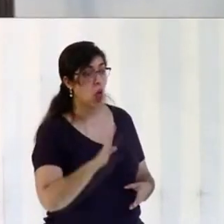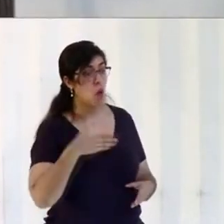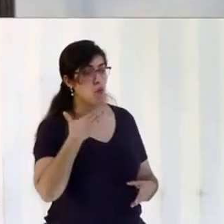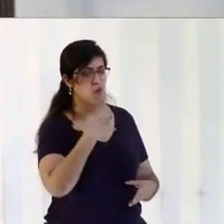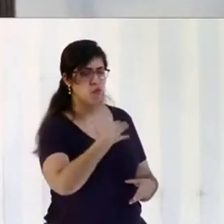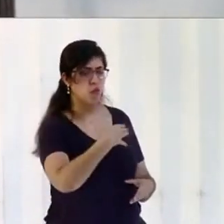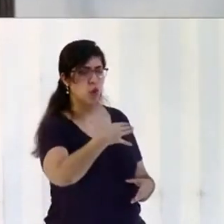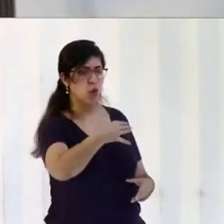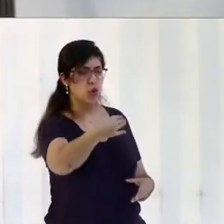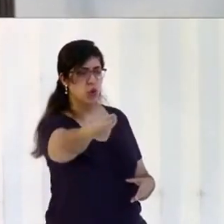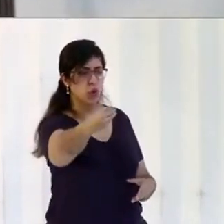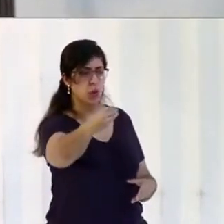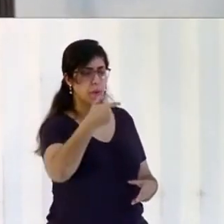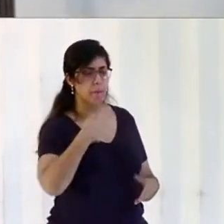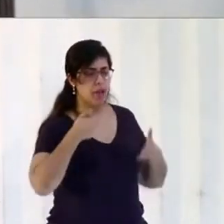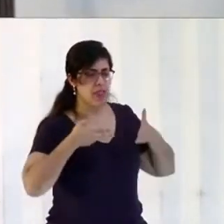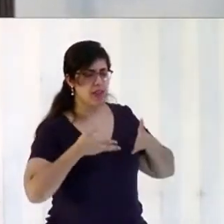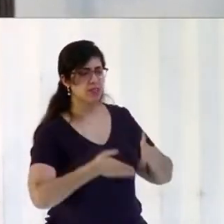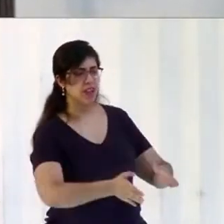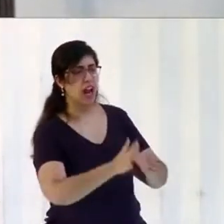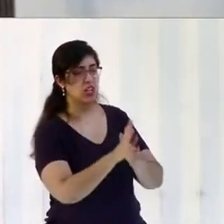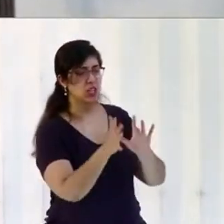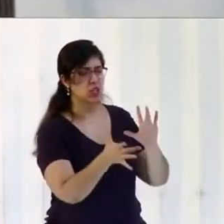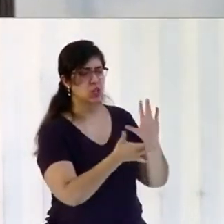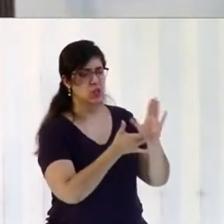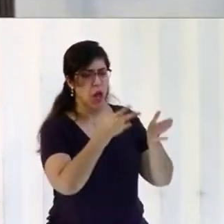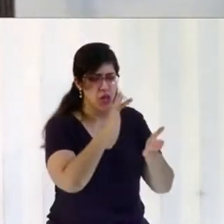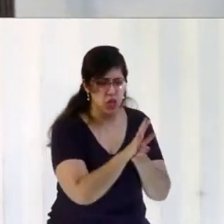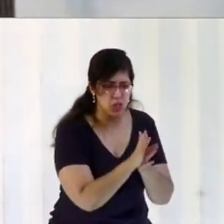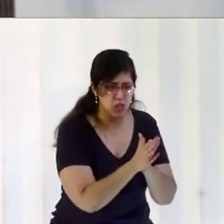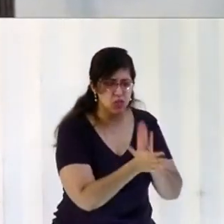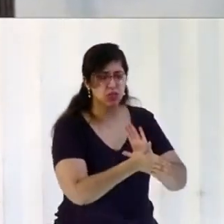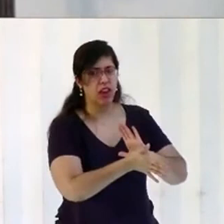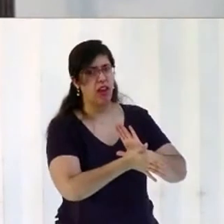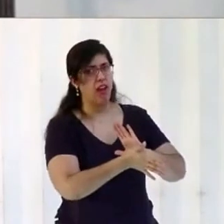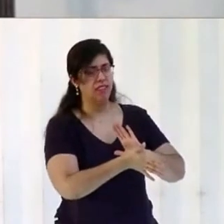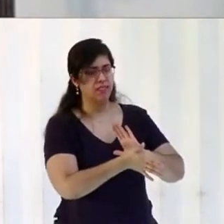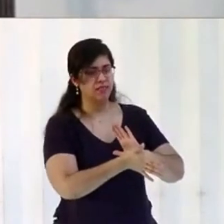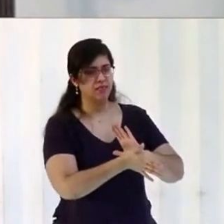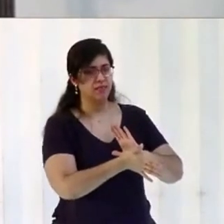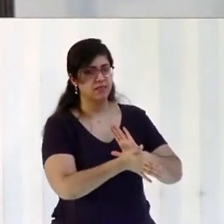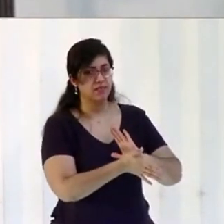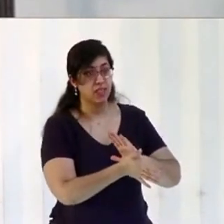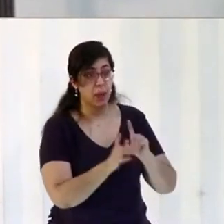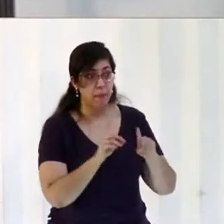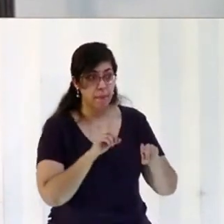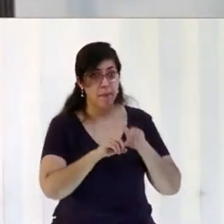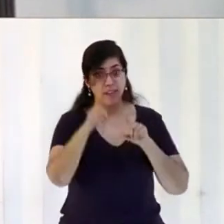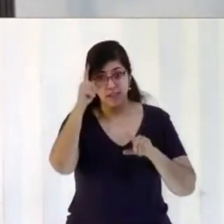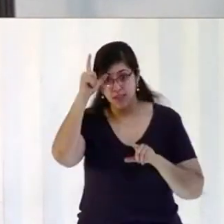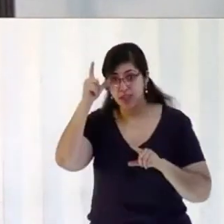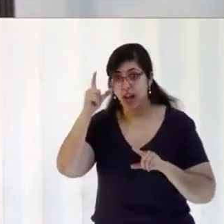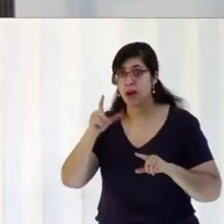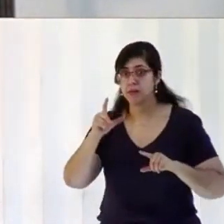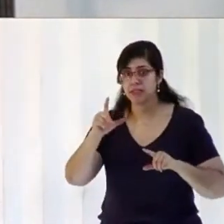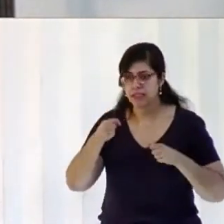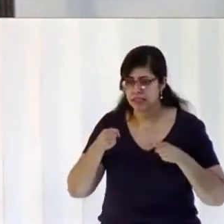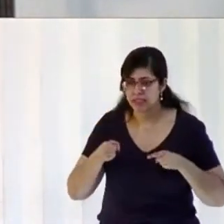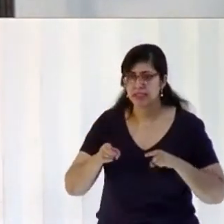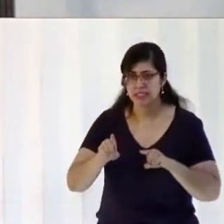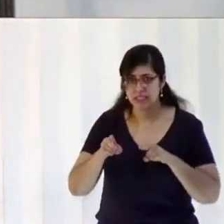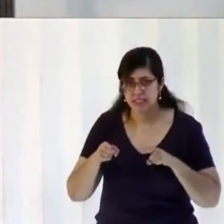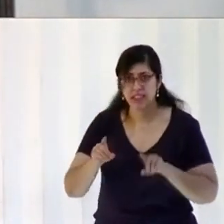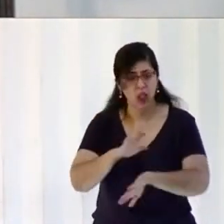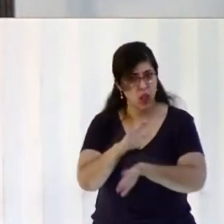pisará a cabeça da serpente. De lá para cá, todas as tentativas foram usadas. Todas as tentativas